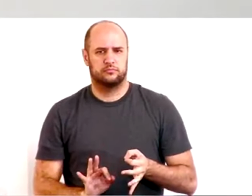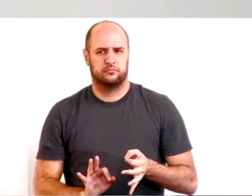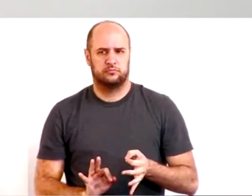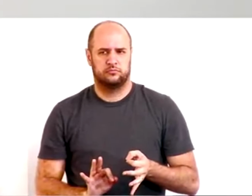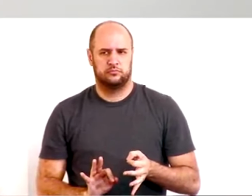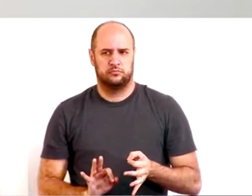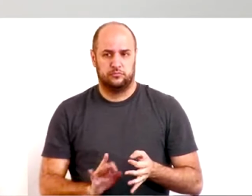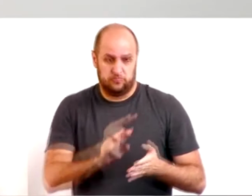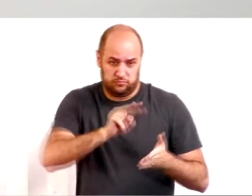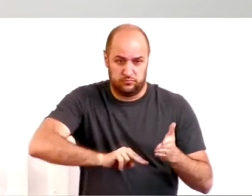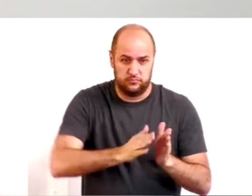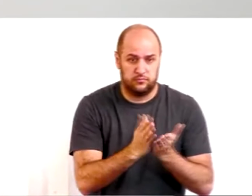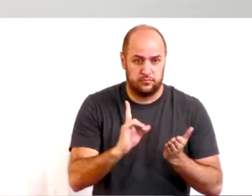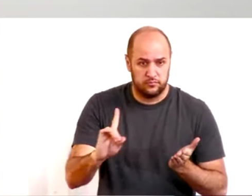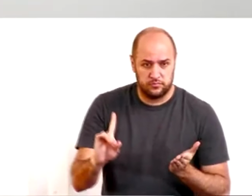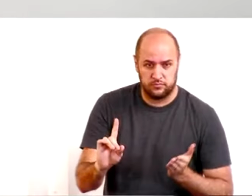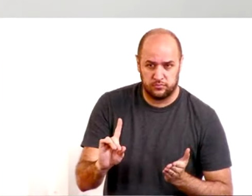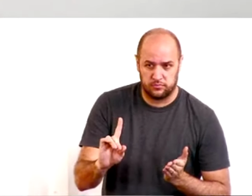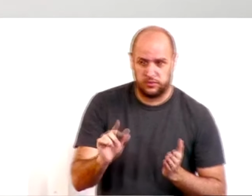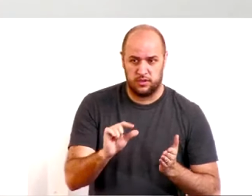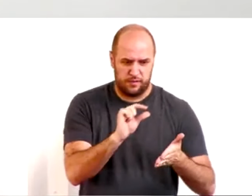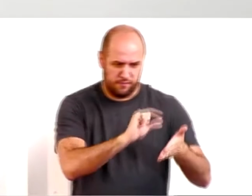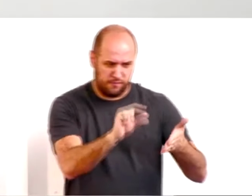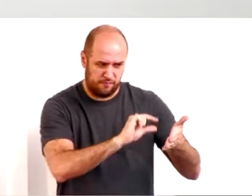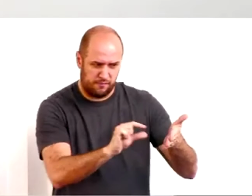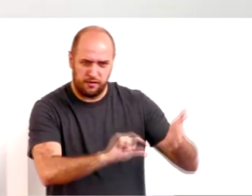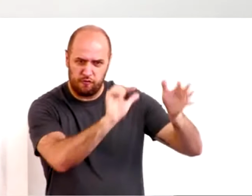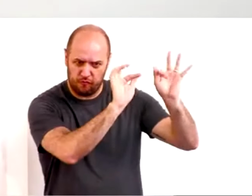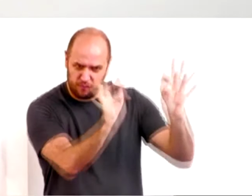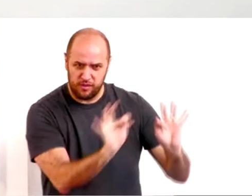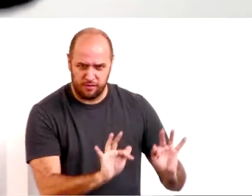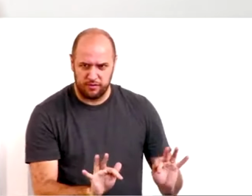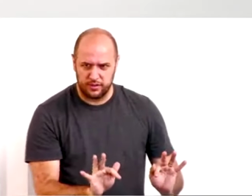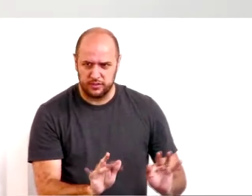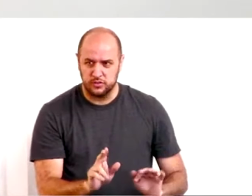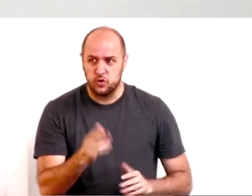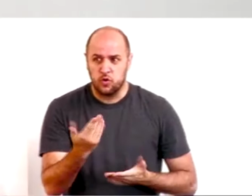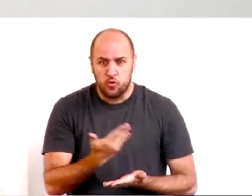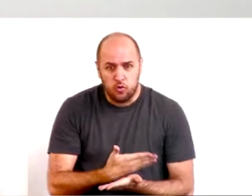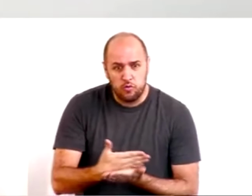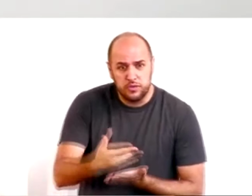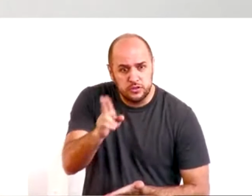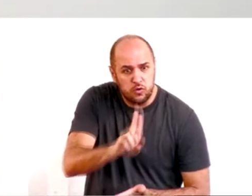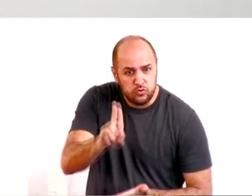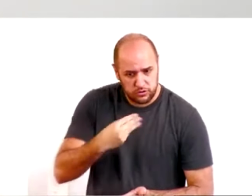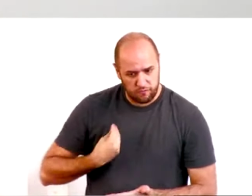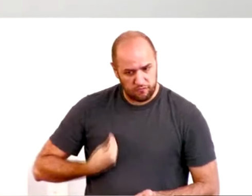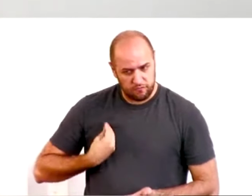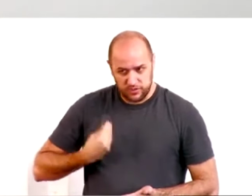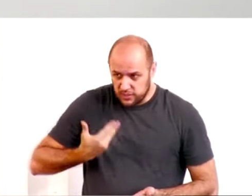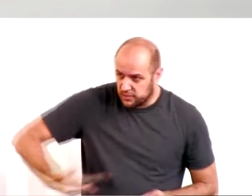Aqui as bem-aventuranças começam a ter implicações práticas na ética social, na forma como nós vivemos na